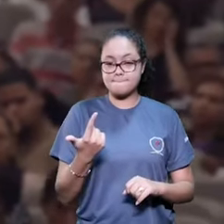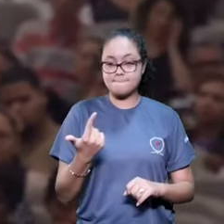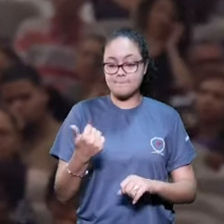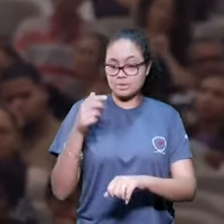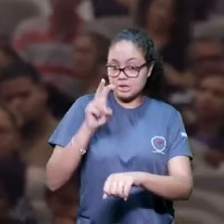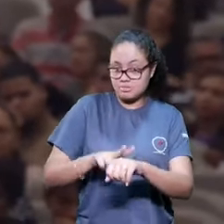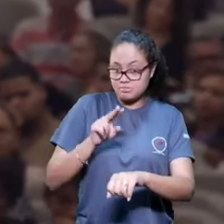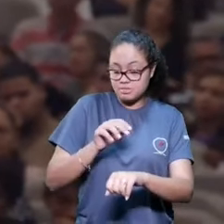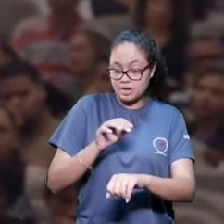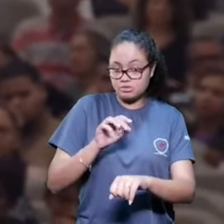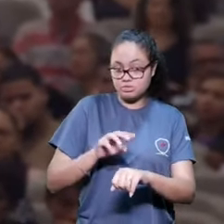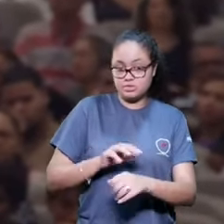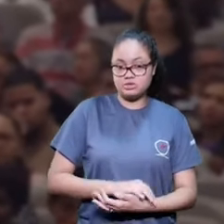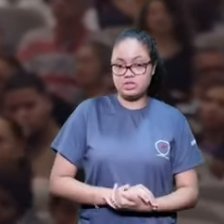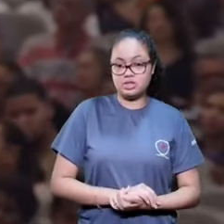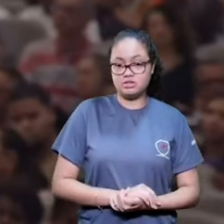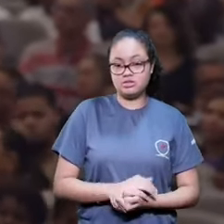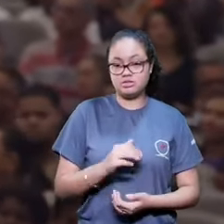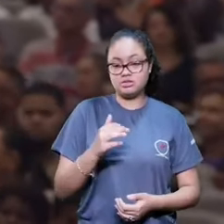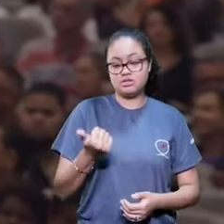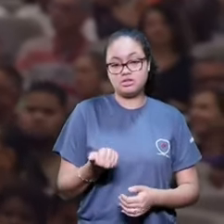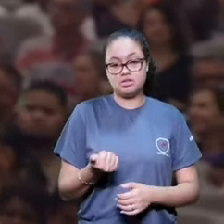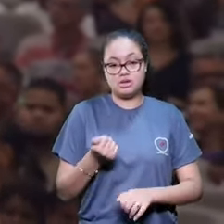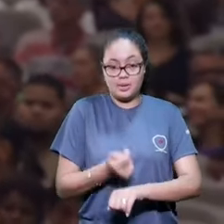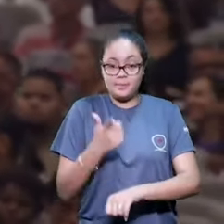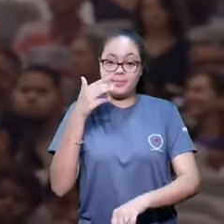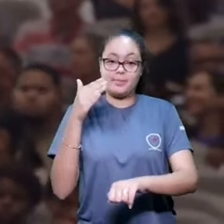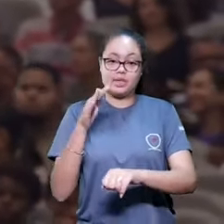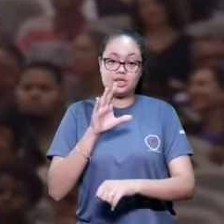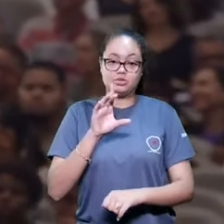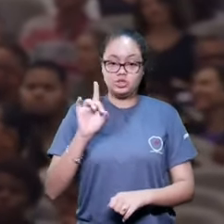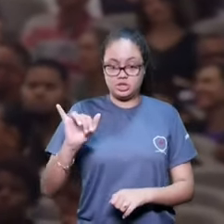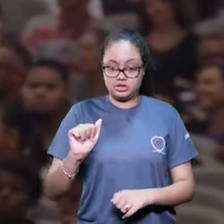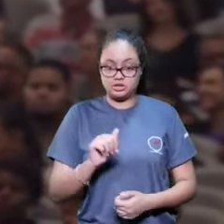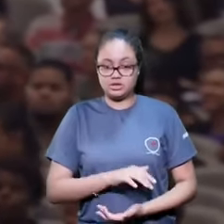alegria. O pessoal se abraçava no corredor, parecia a final de Copa do Mundo.